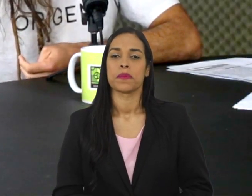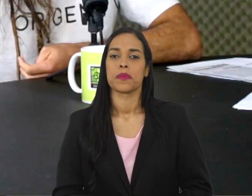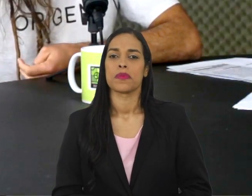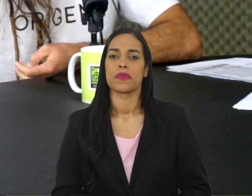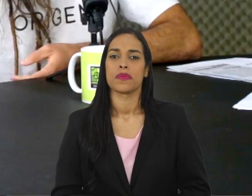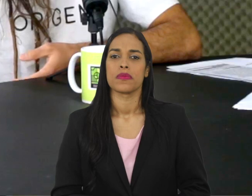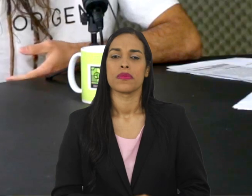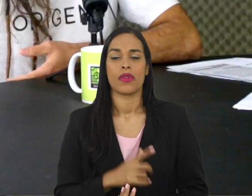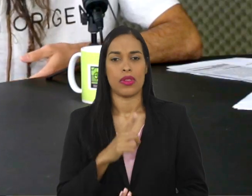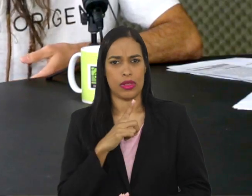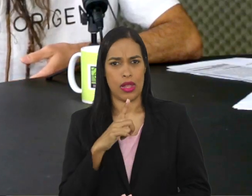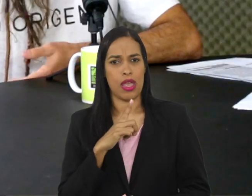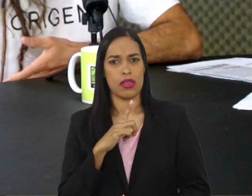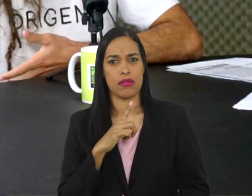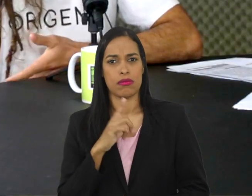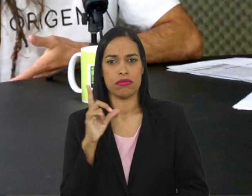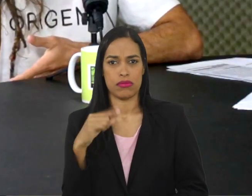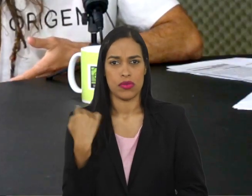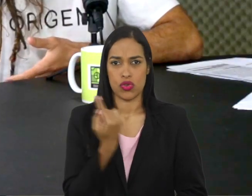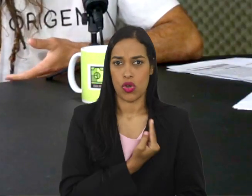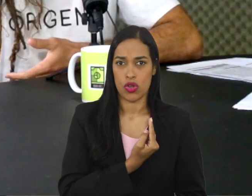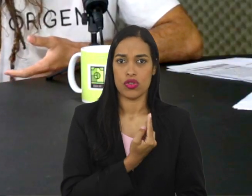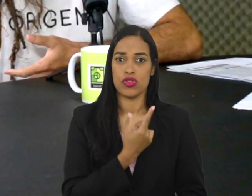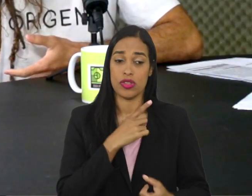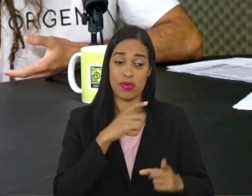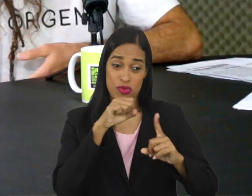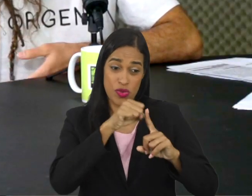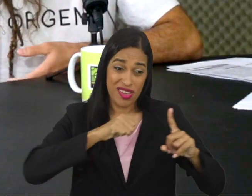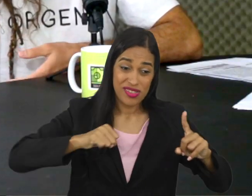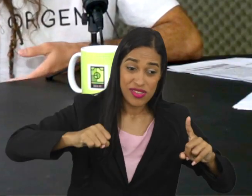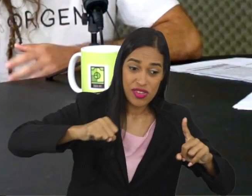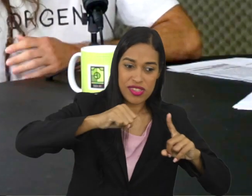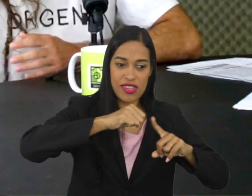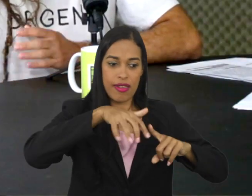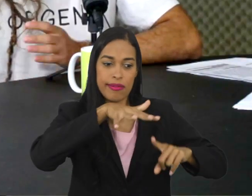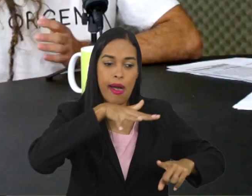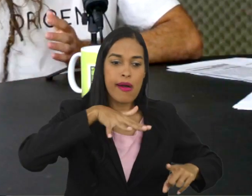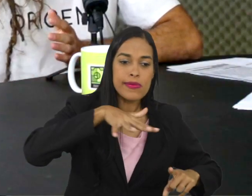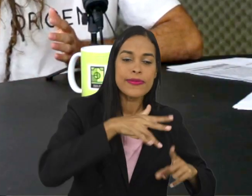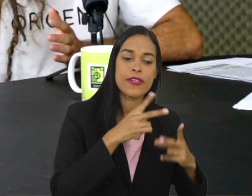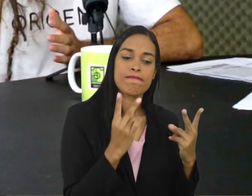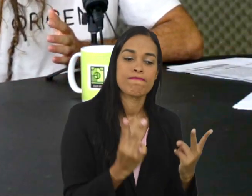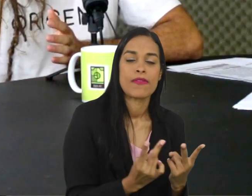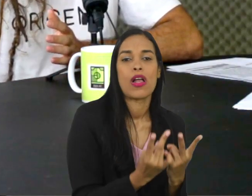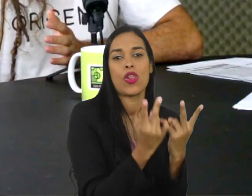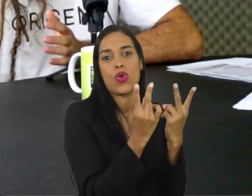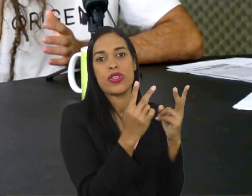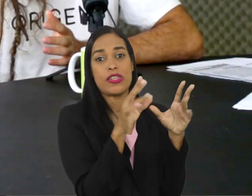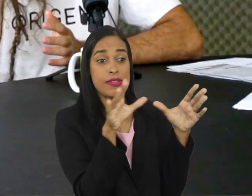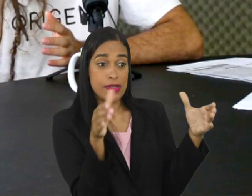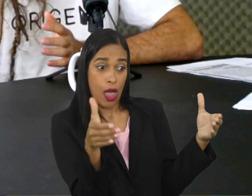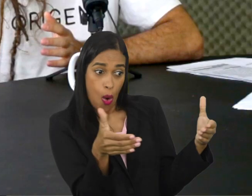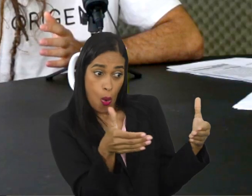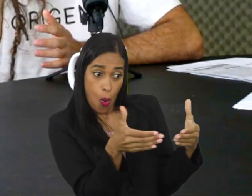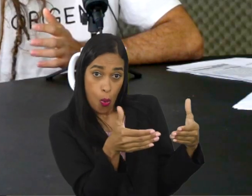Só que a gente tem uma força, né, dentro da sociedade que valoriza determinada